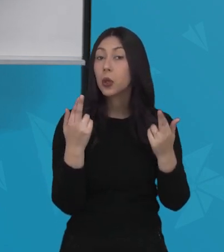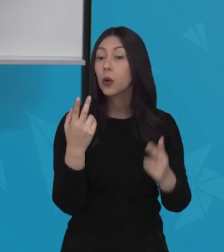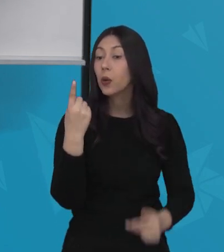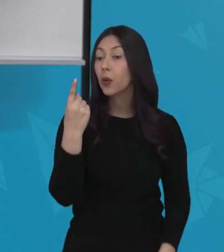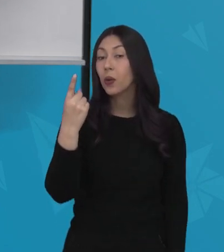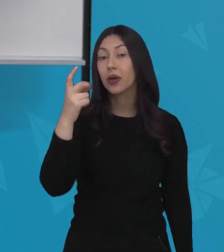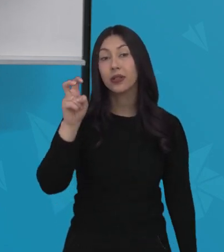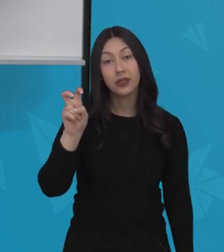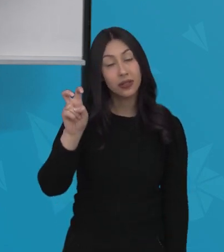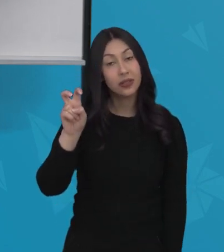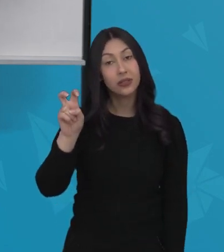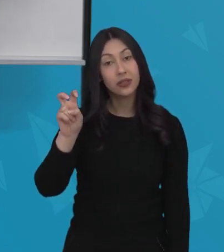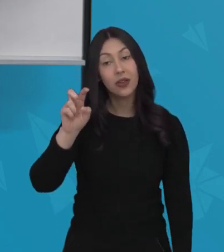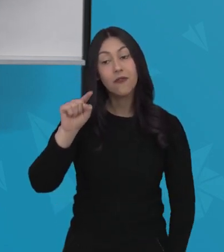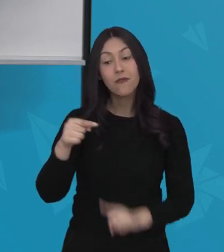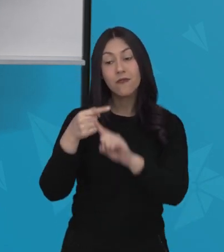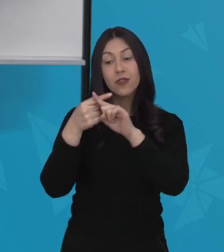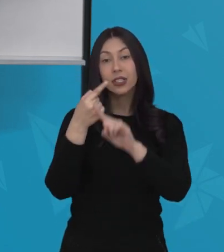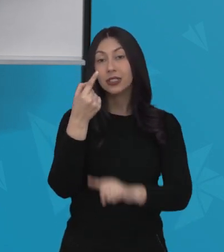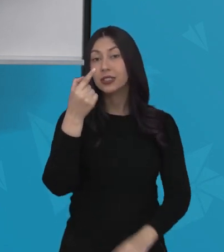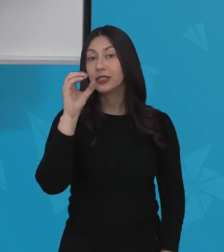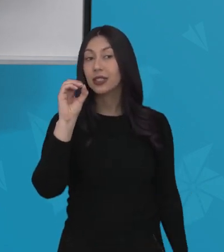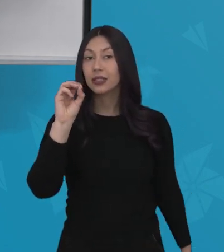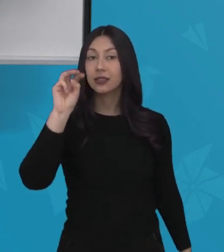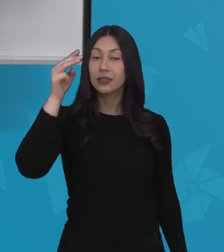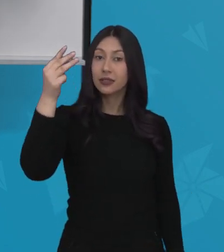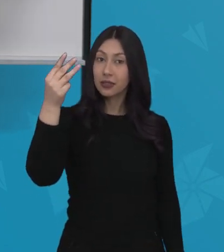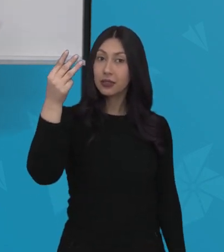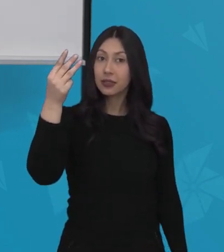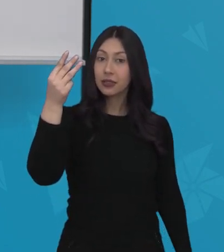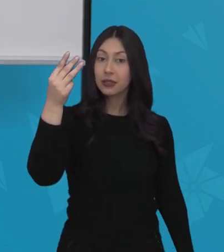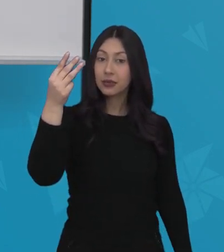o 15 vezes 10 à terceira.